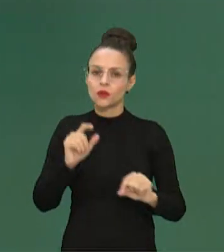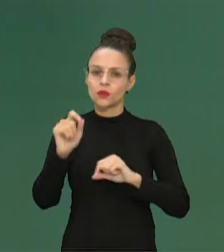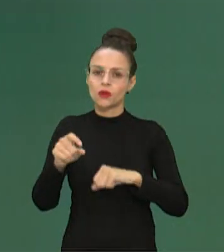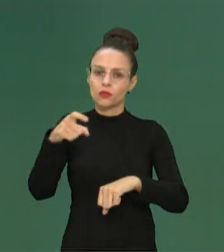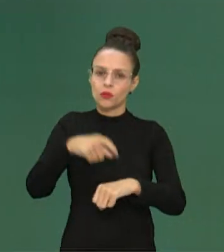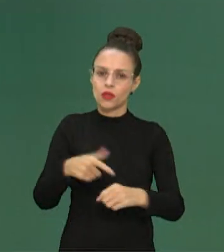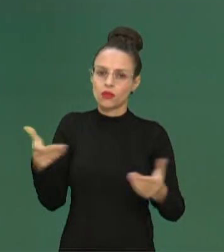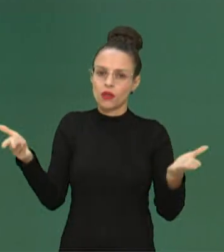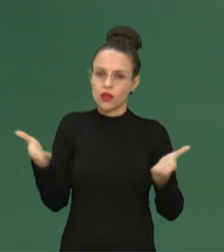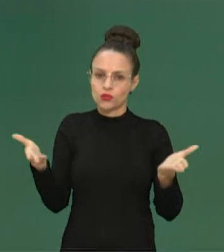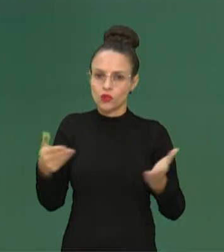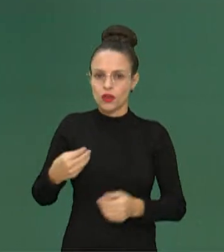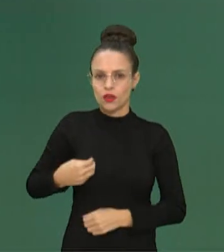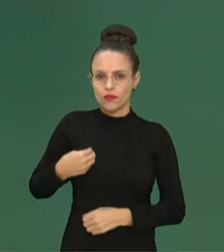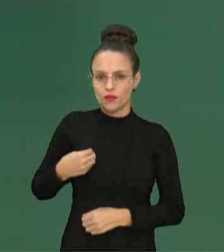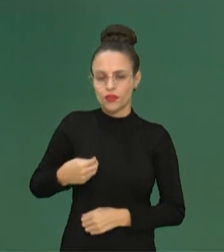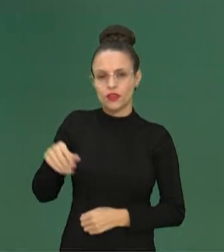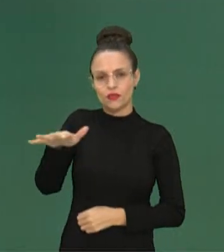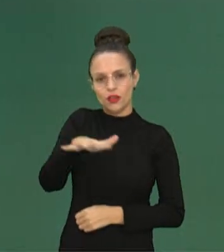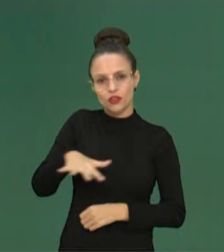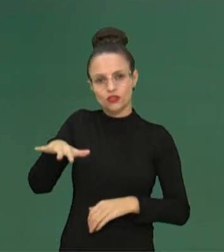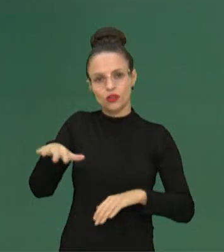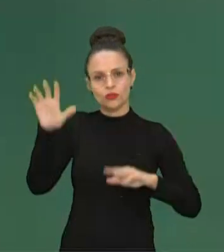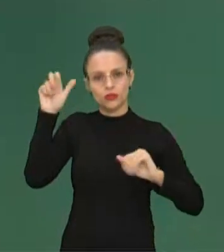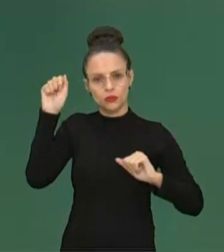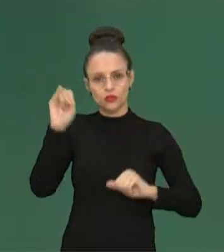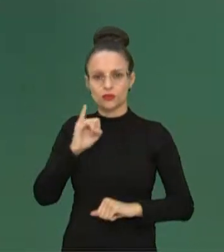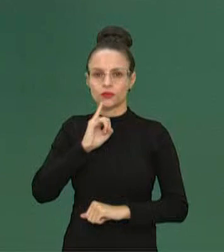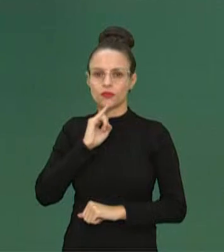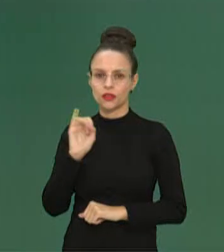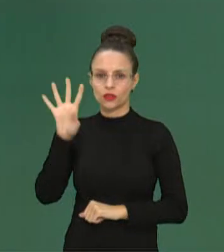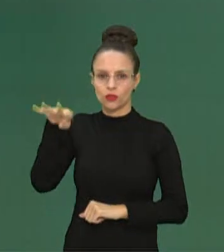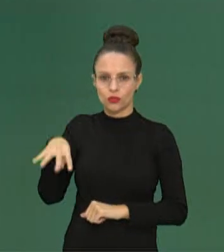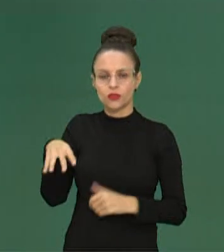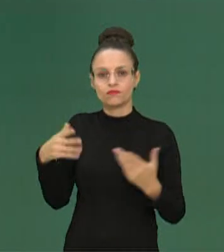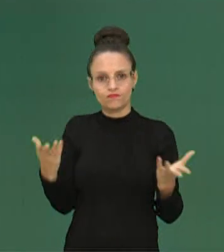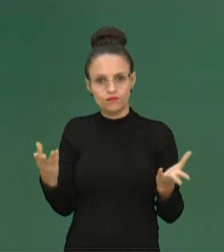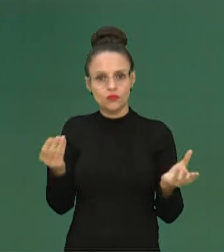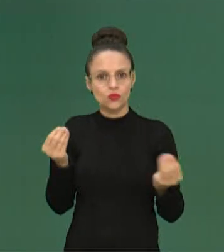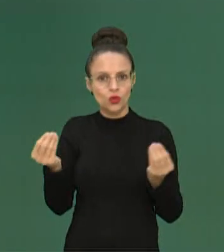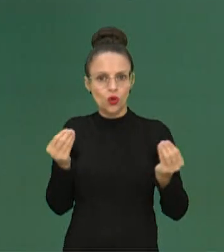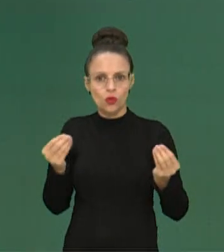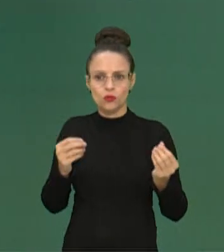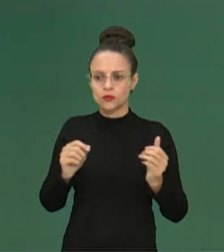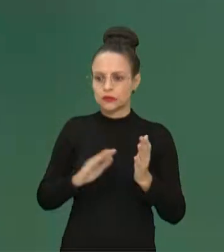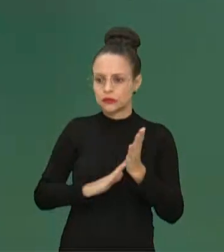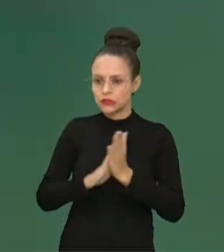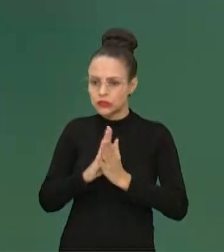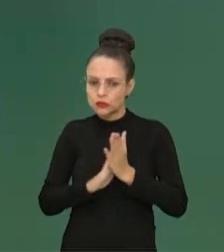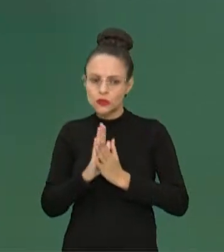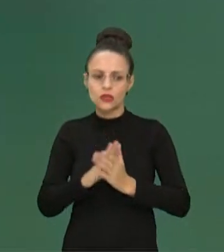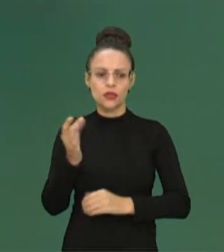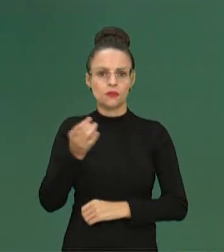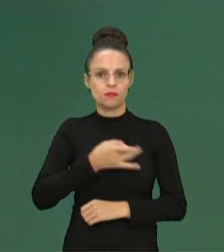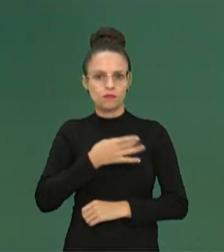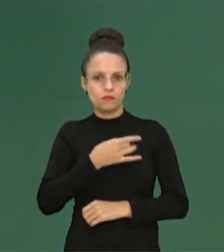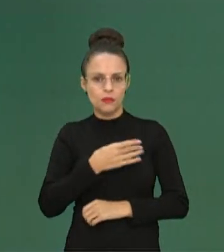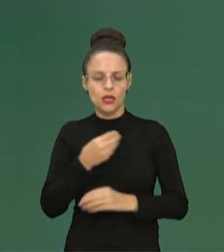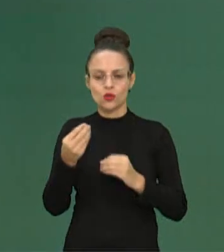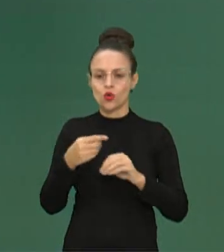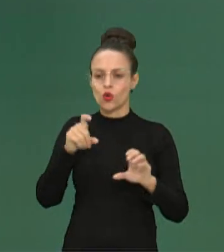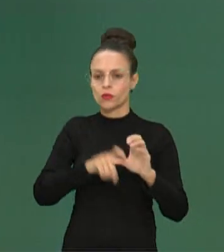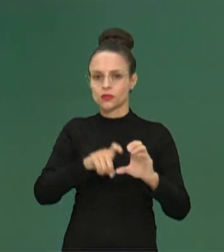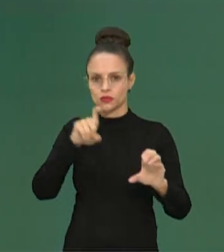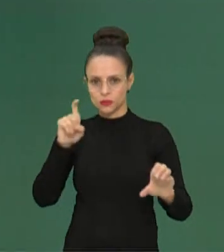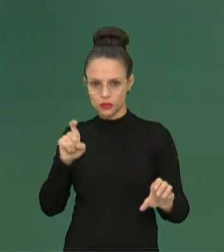momento atual que vive a região espanhola. E não é para menos a euforia e o medo de uma possível